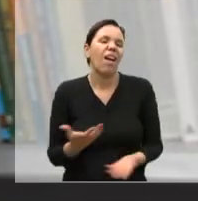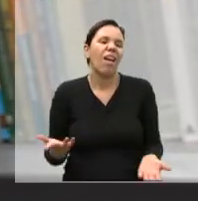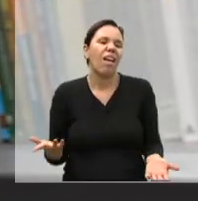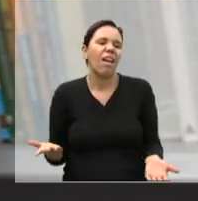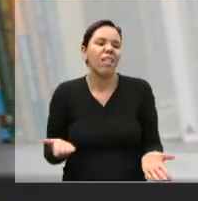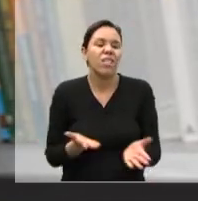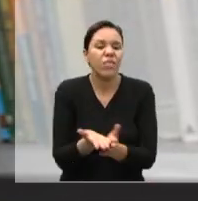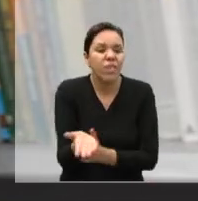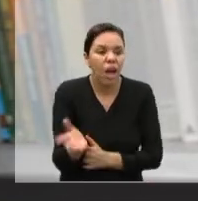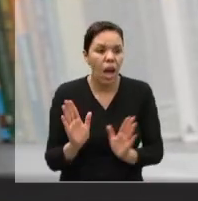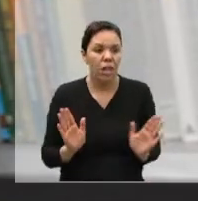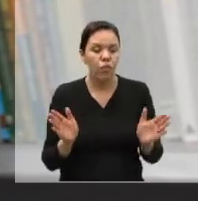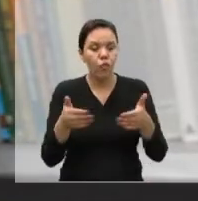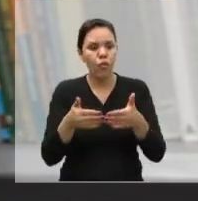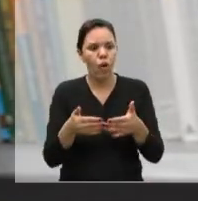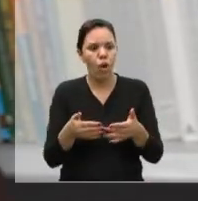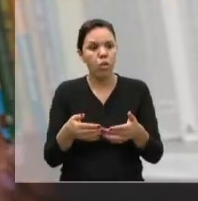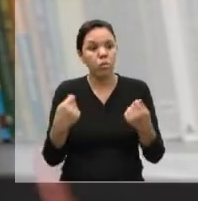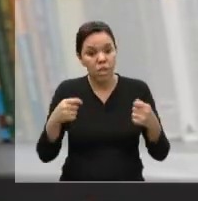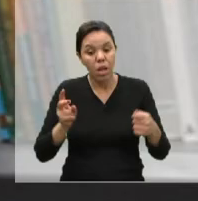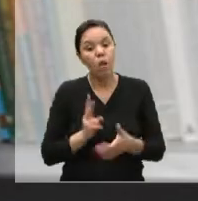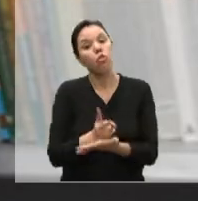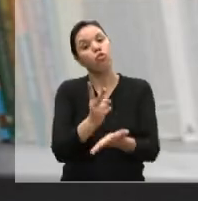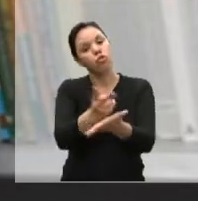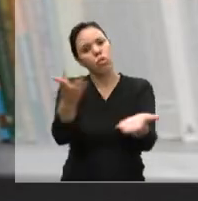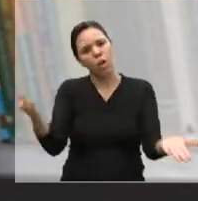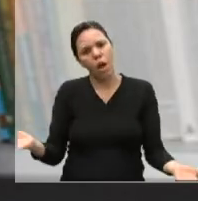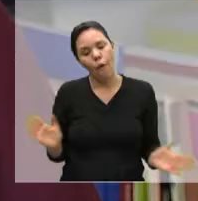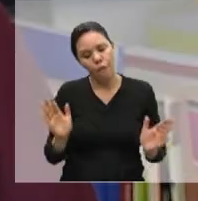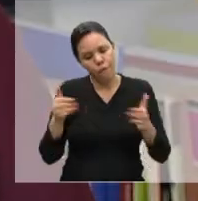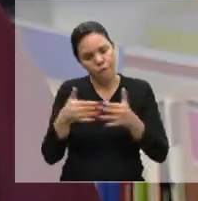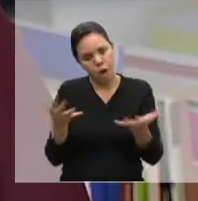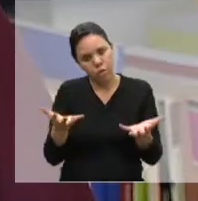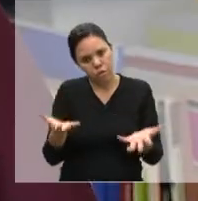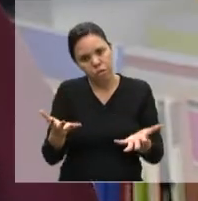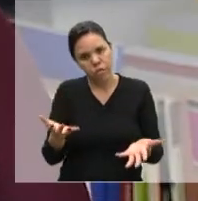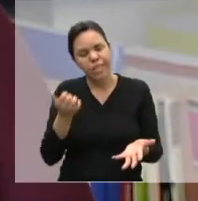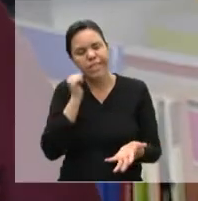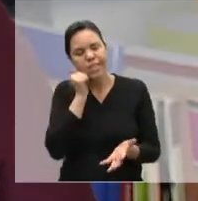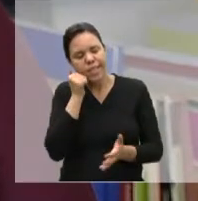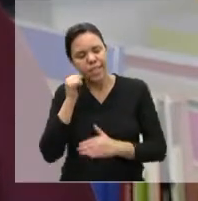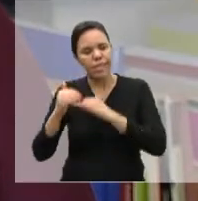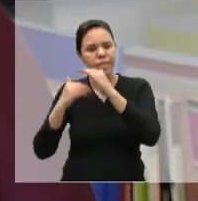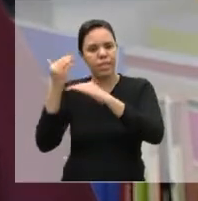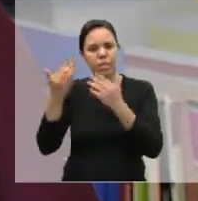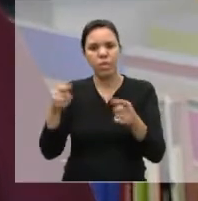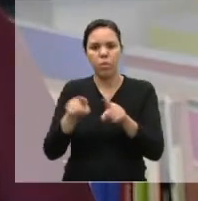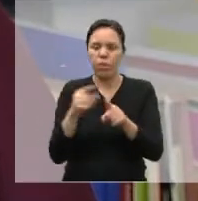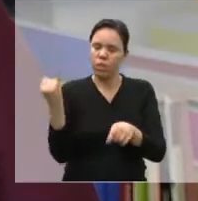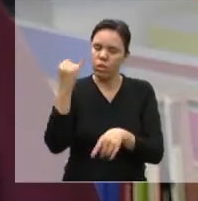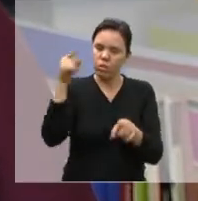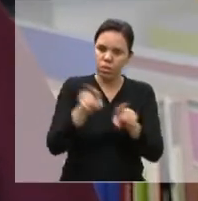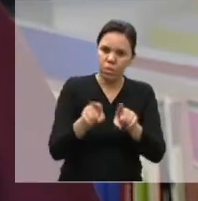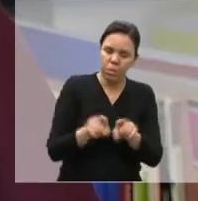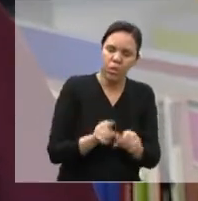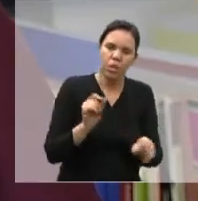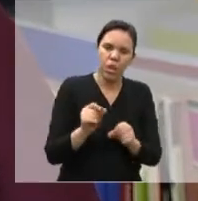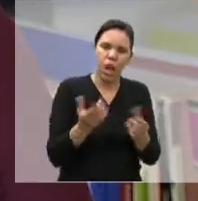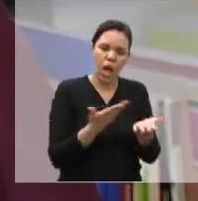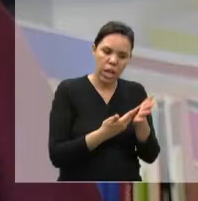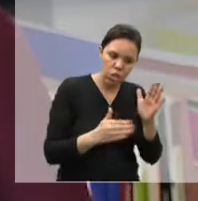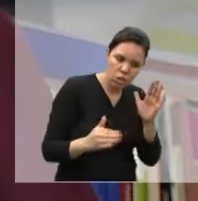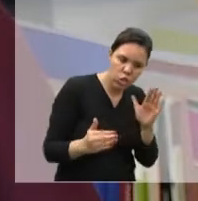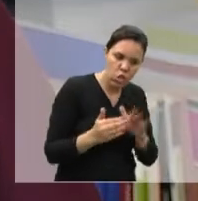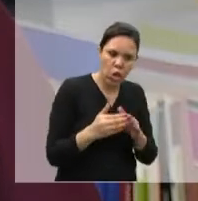escola participe com essas crianças desde cedo, estimulando, né? Cedo. Incentivo público também, sabe? Que venha